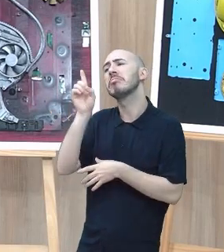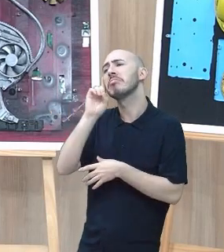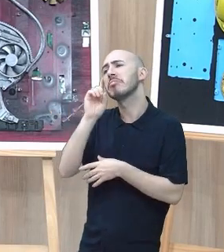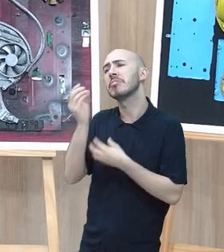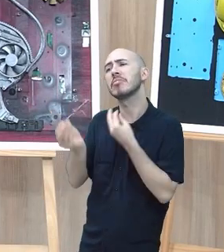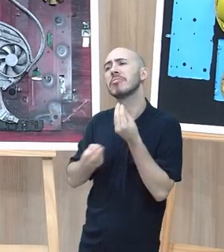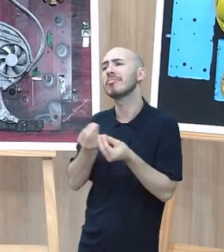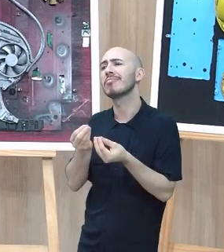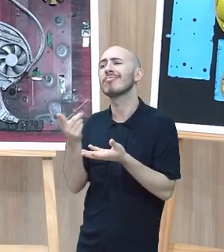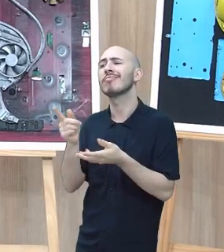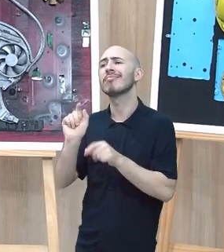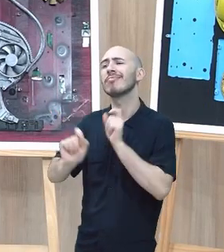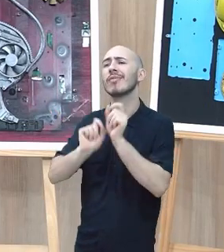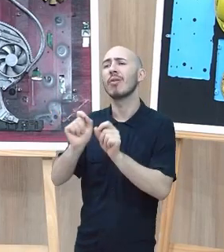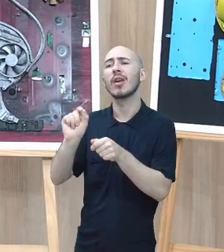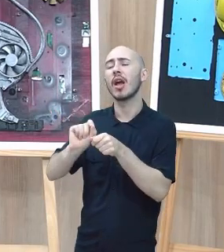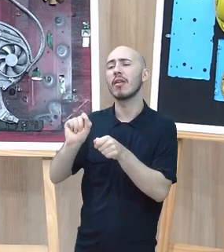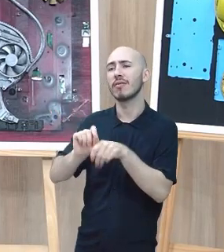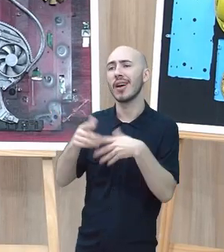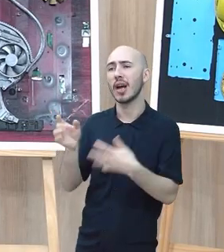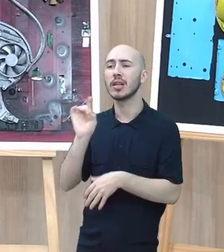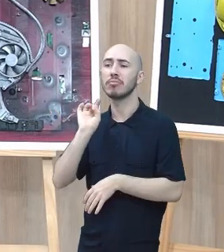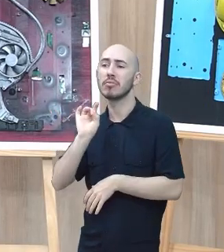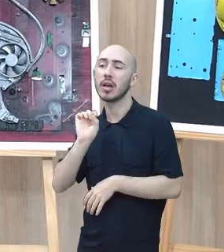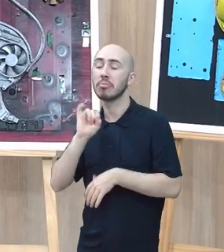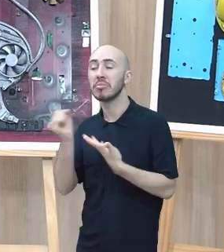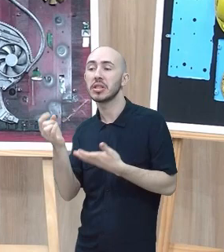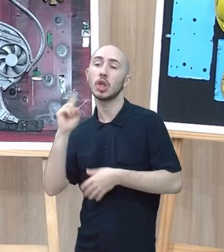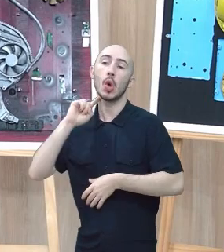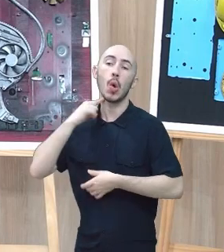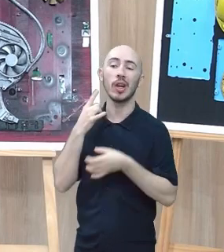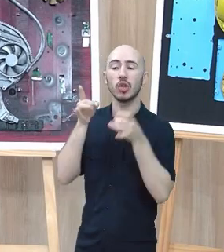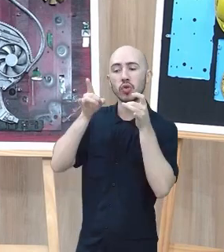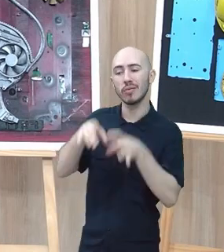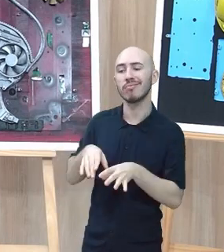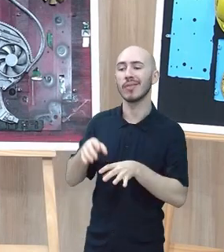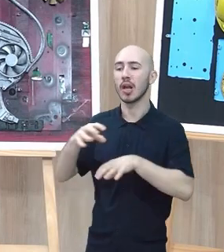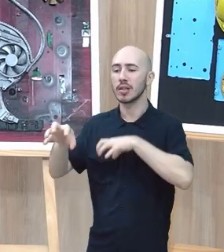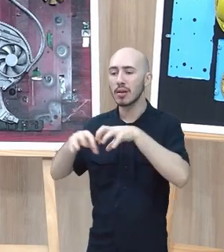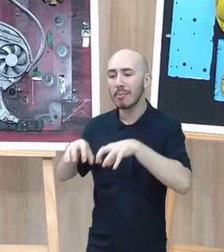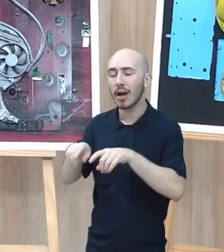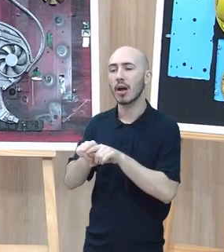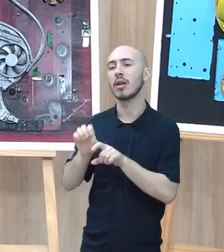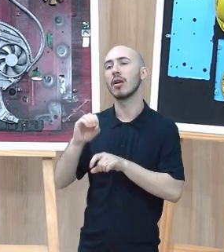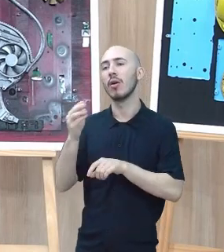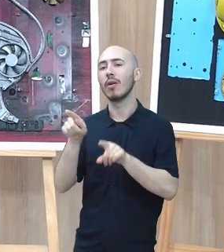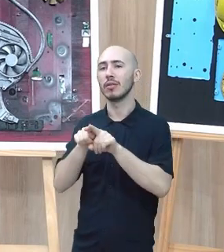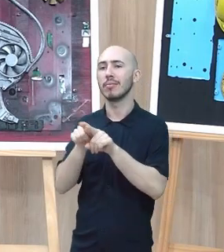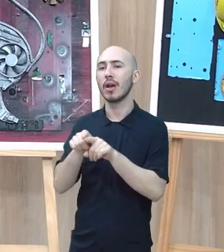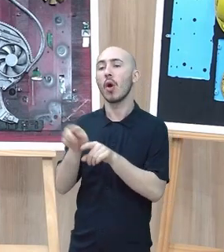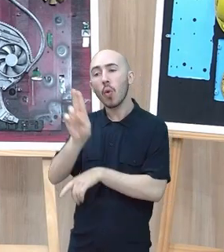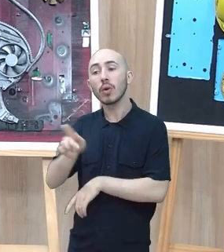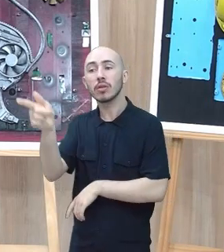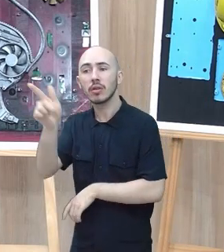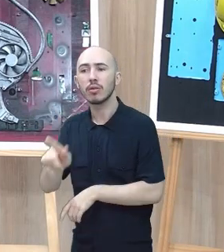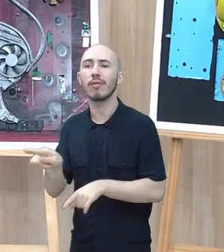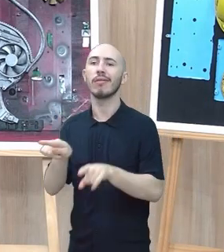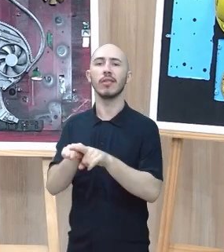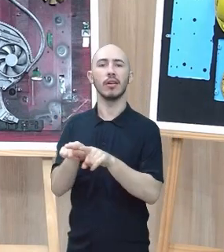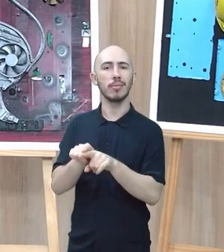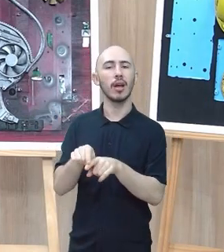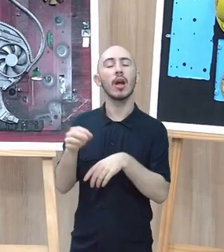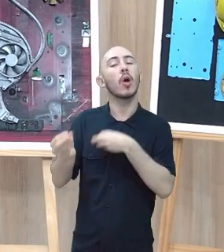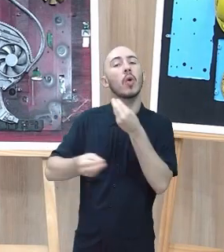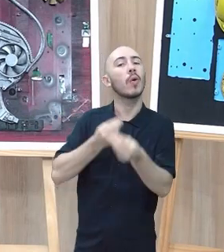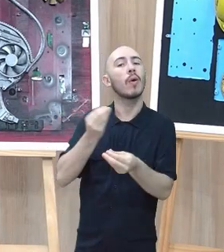para descartar esses resíduos, se ele faz a coleta seletiva, se ele reutiliza, né, esses resíduos que ele produz